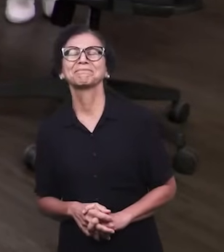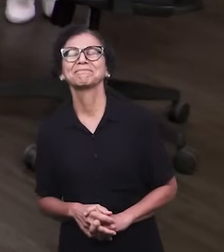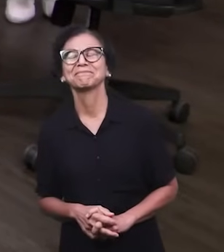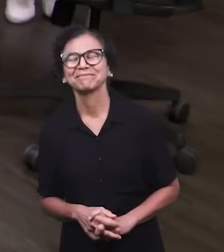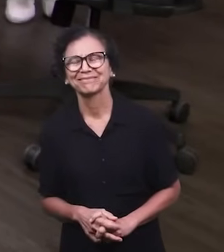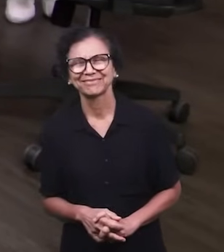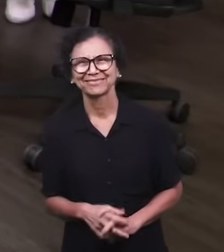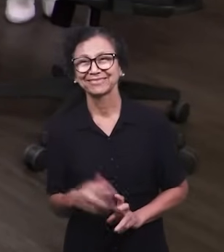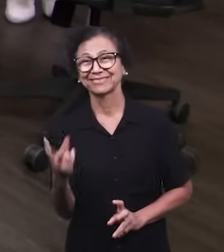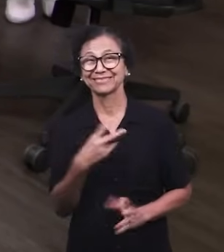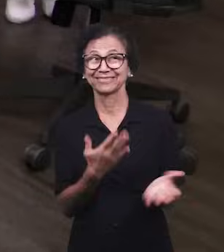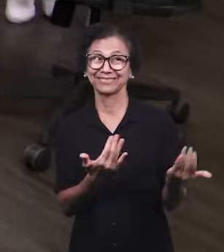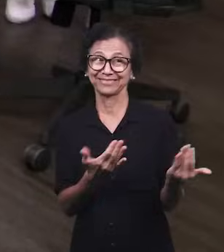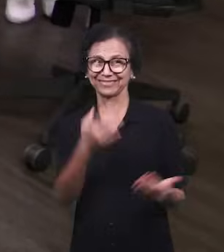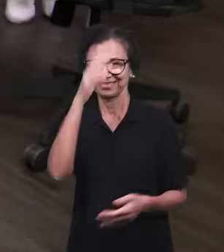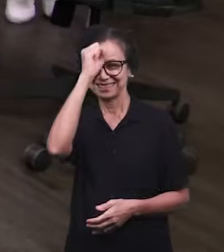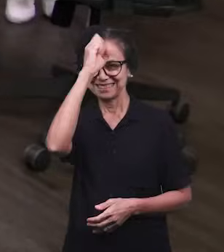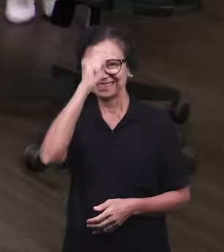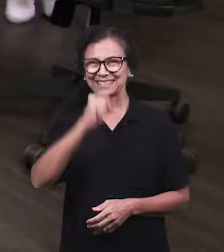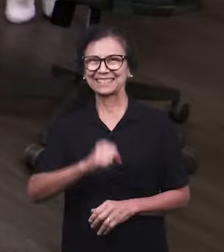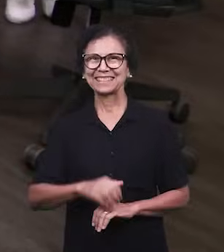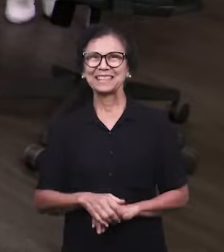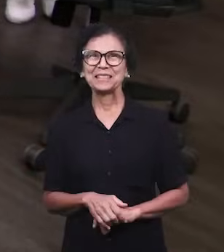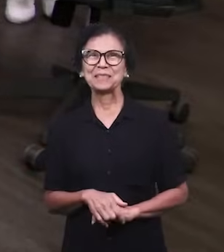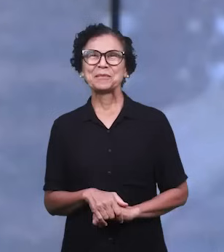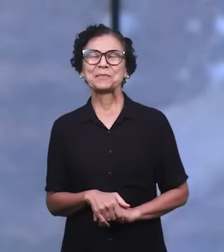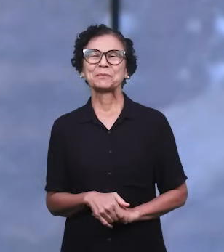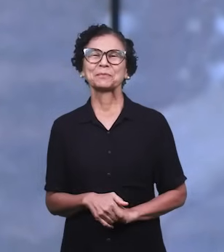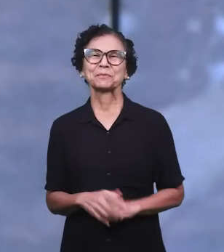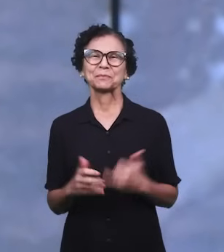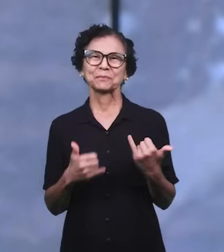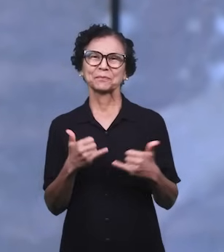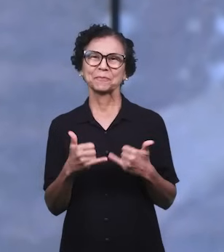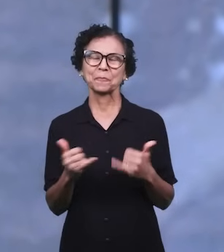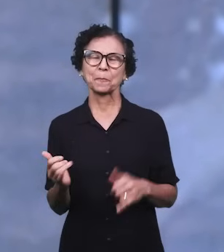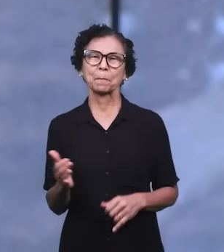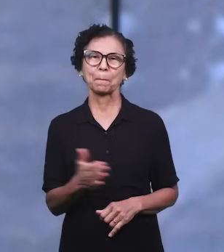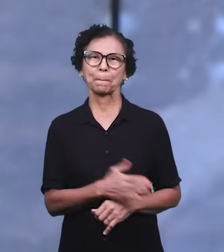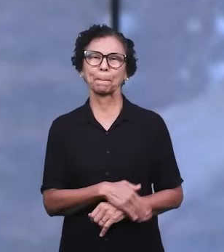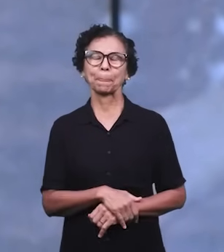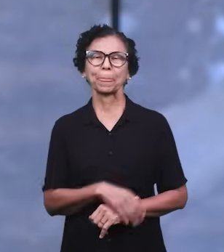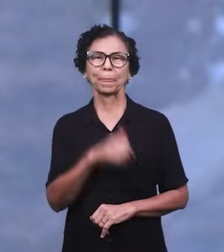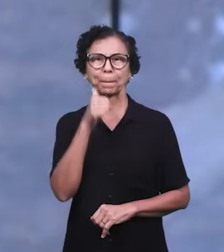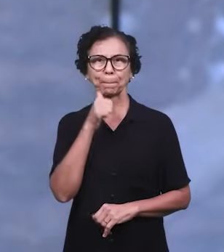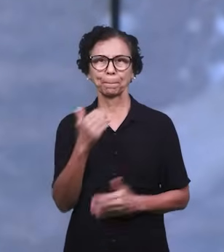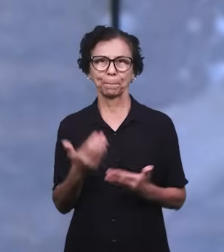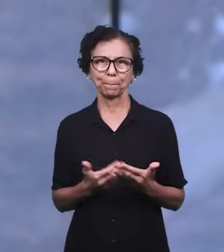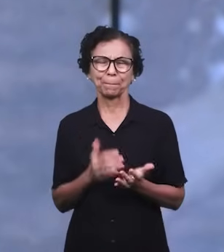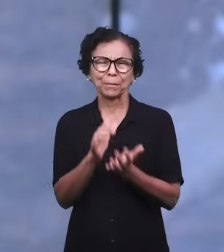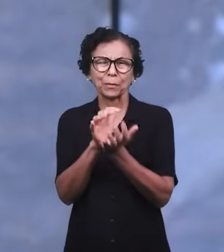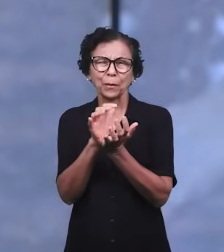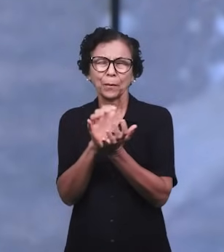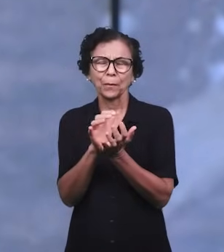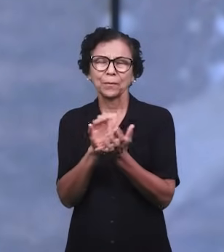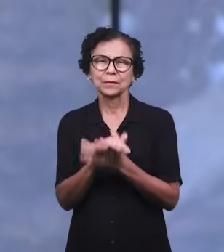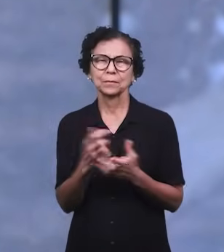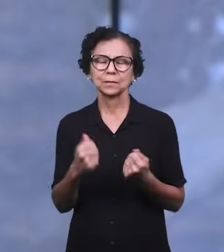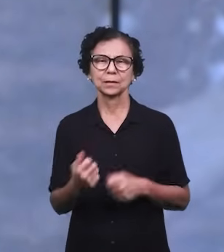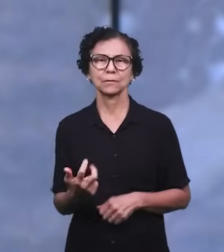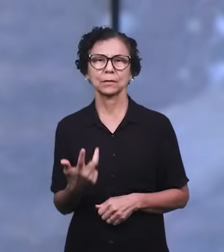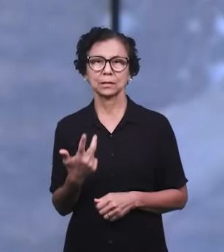temos a aprender. Exatamente, temos como aprender. E que ela, diante de um quadro de uma cirurgia